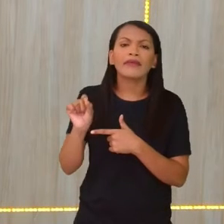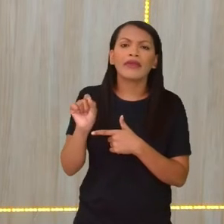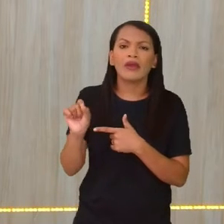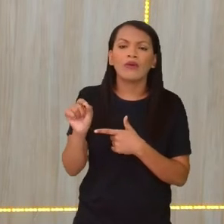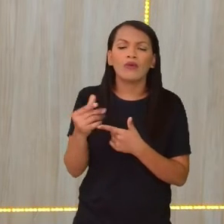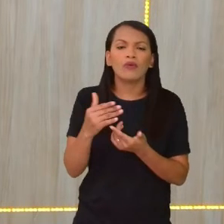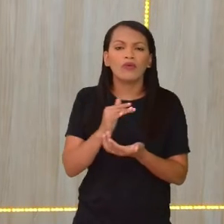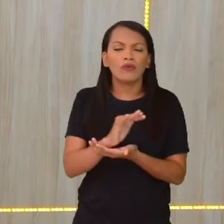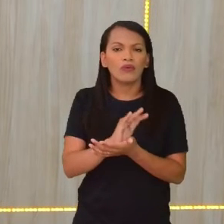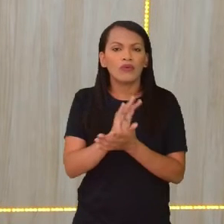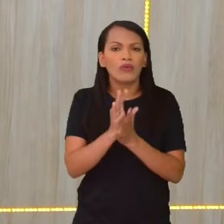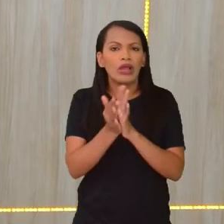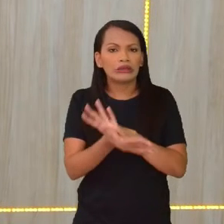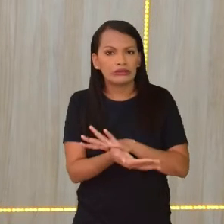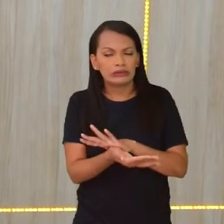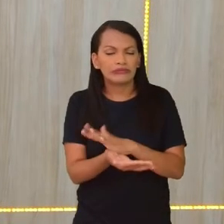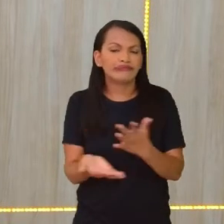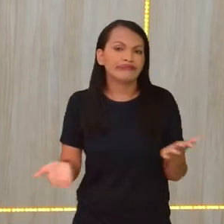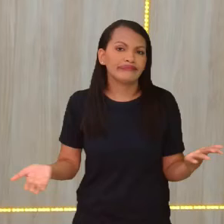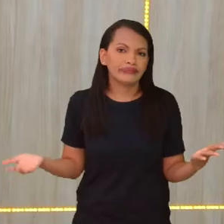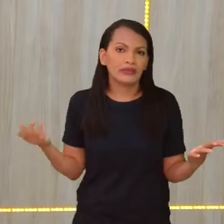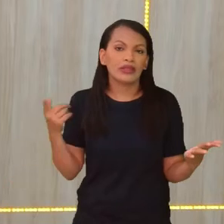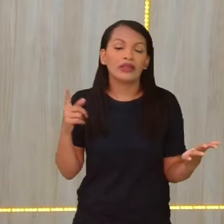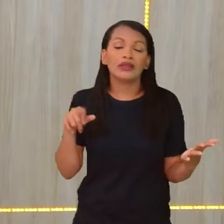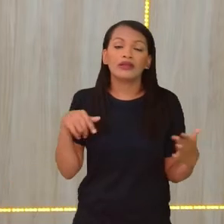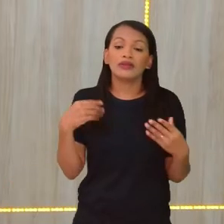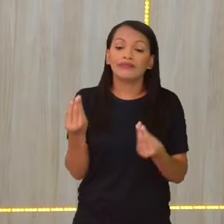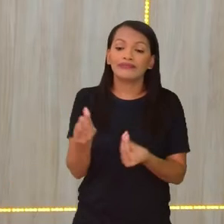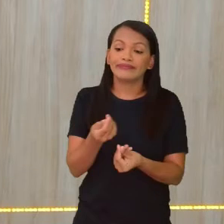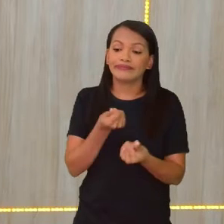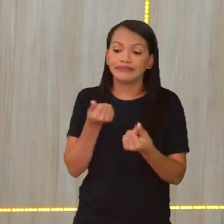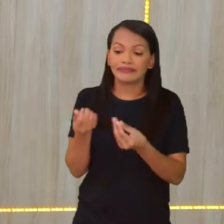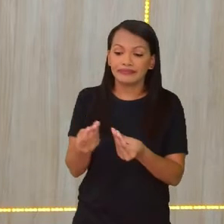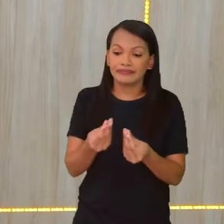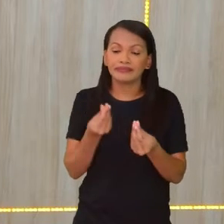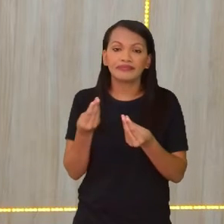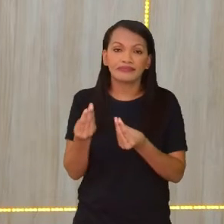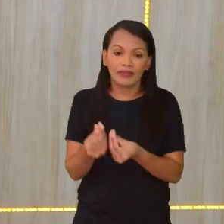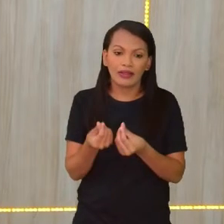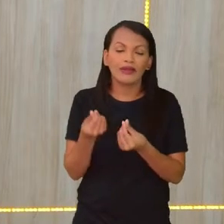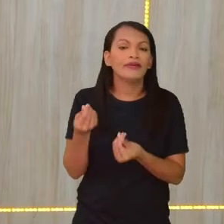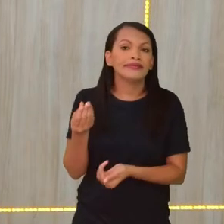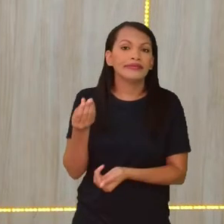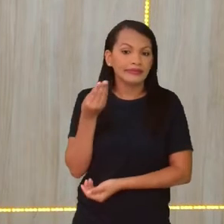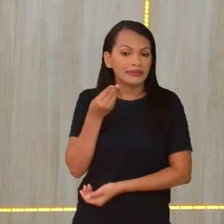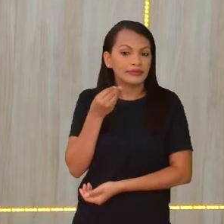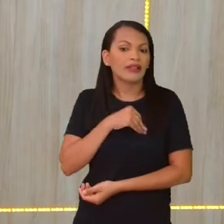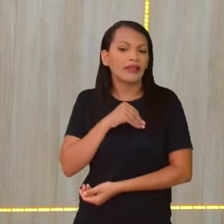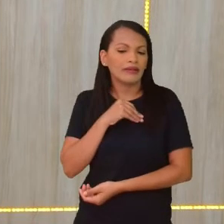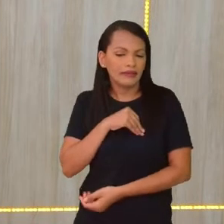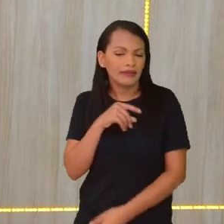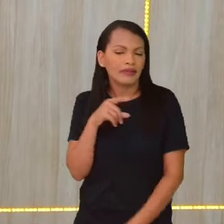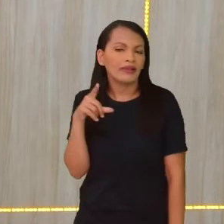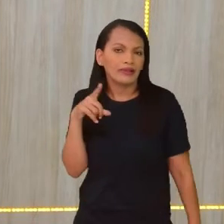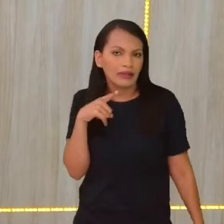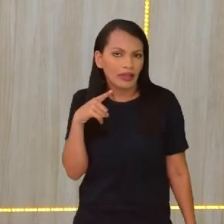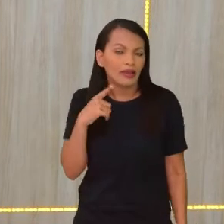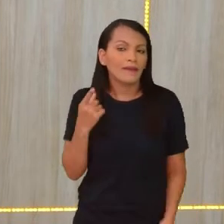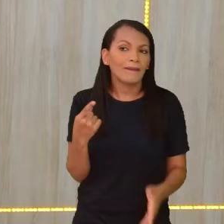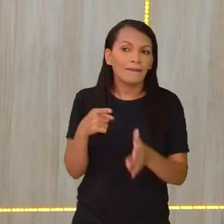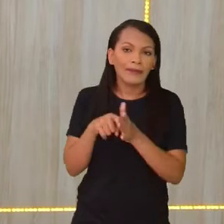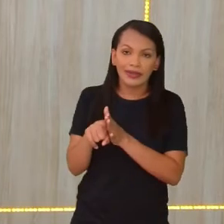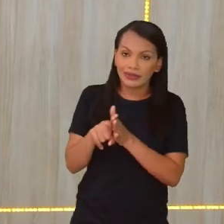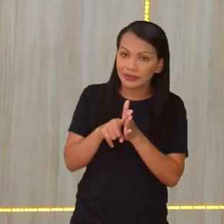racismo. Então, nesse sentido, nessa defasagem salarial, né, que existe, né, isso são pesquisas